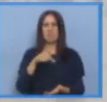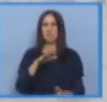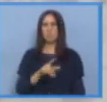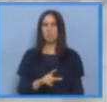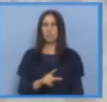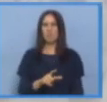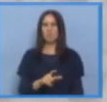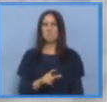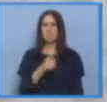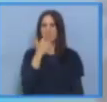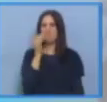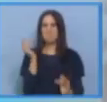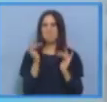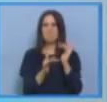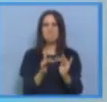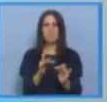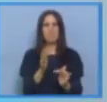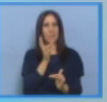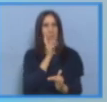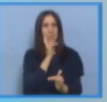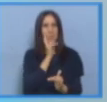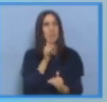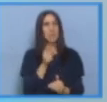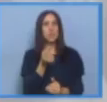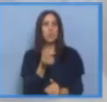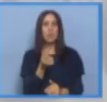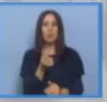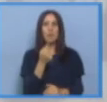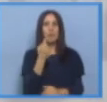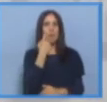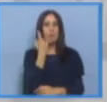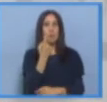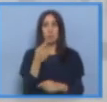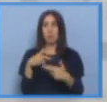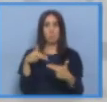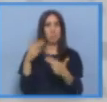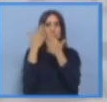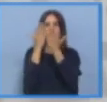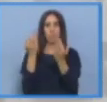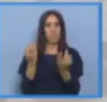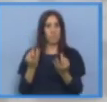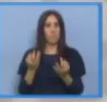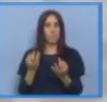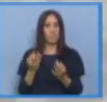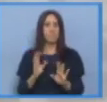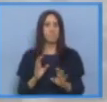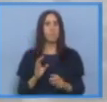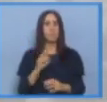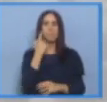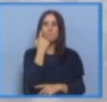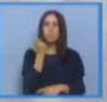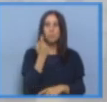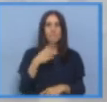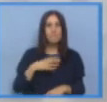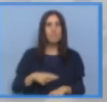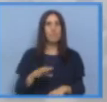Lisboa, deslocar-se-ia para assistir. E foi um bocadinho a busca, e houve a abertura da Câmara Municipal nesse sentido também, a busca